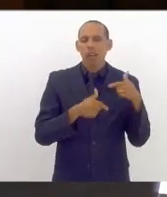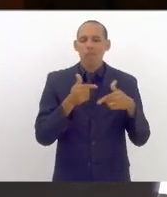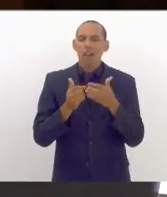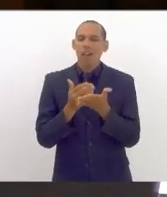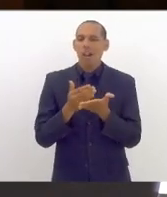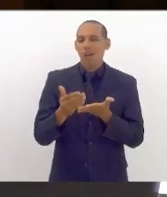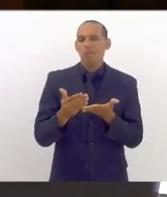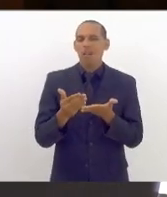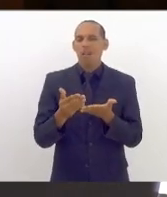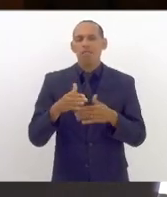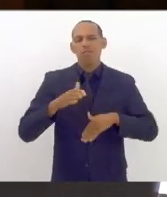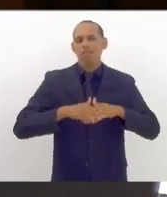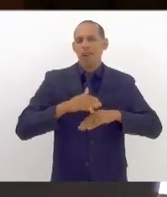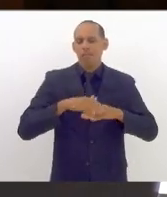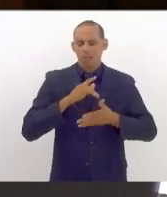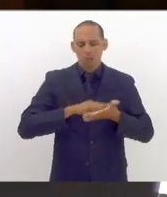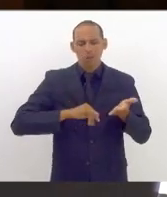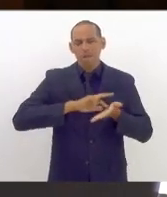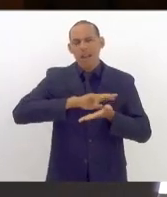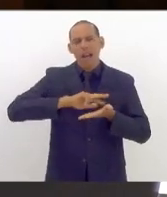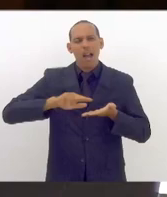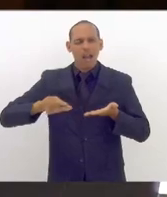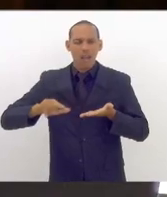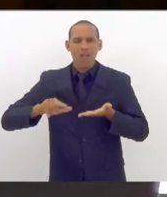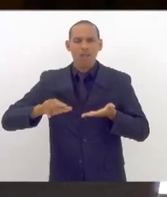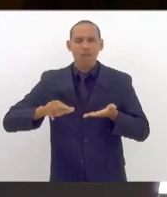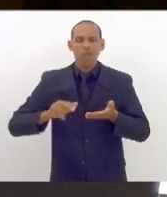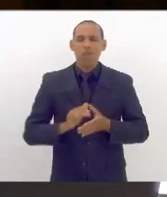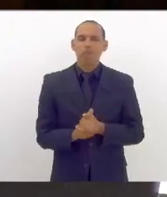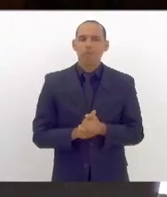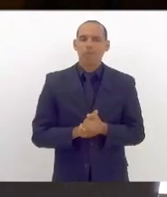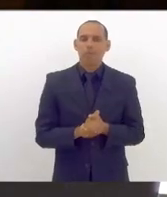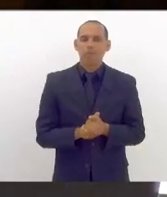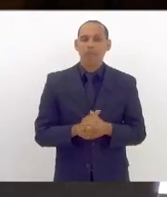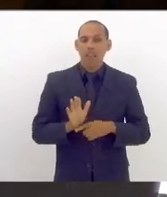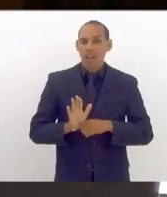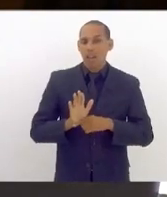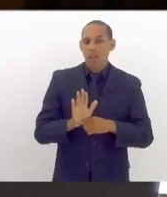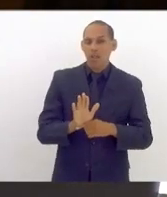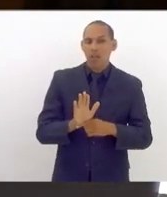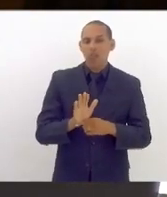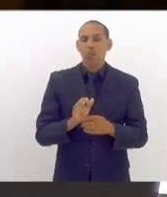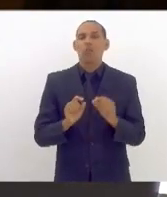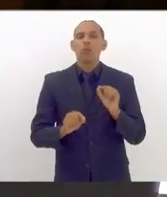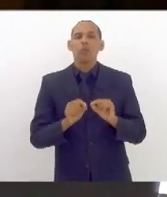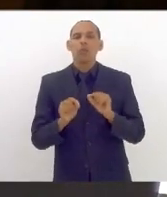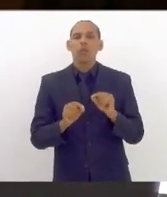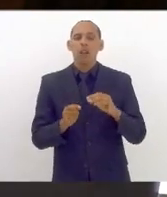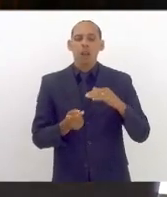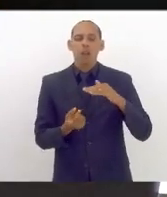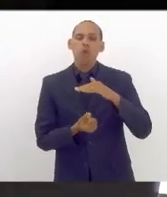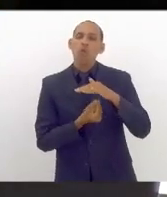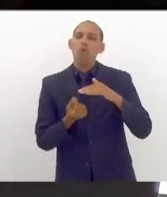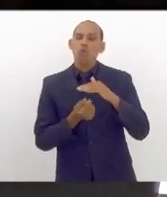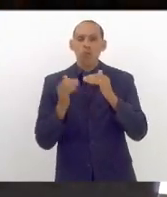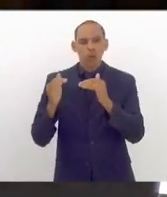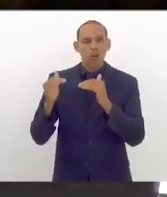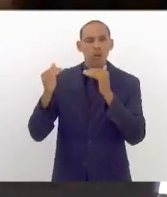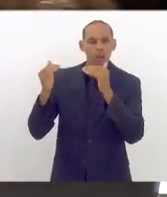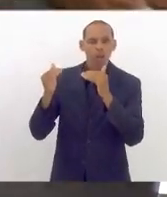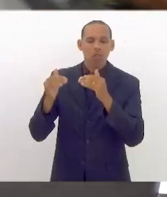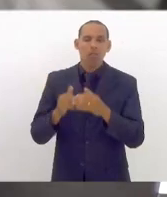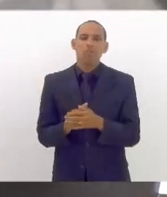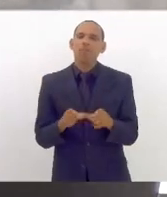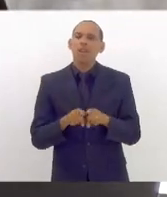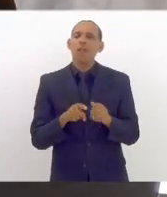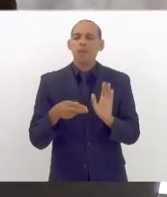fizemos vários documentos ajudamos o presidente na construção aí do fundo soberano fizemos